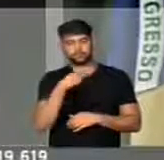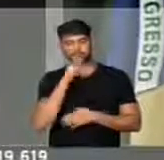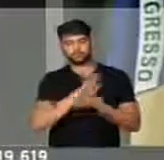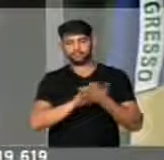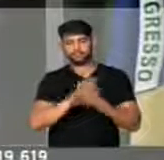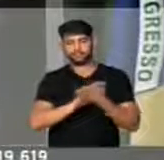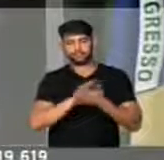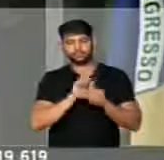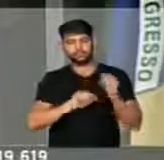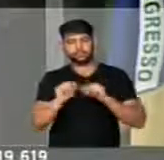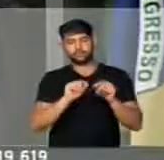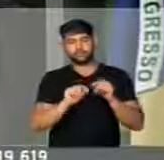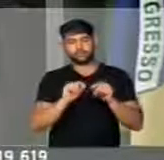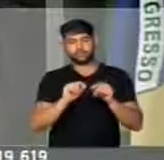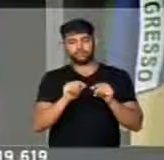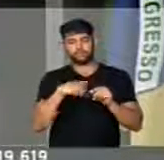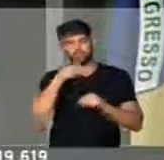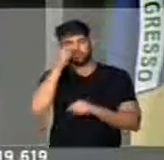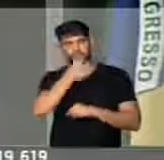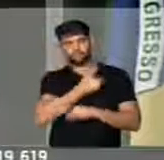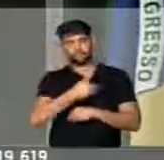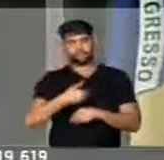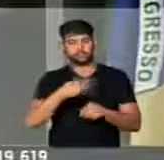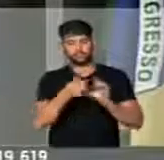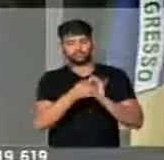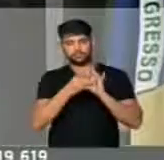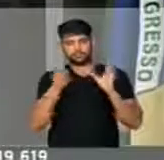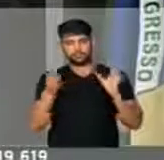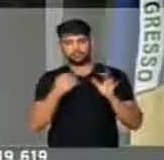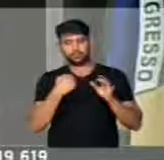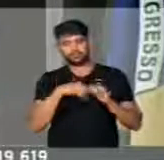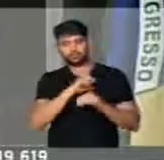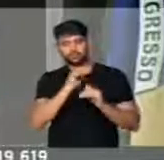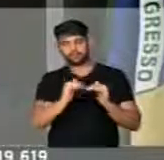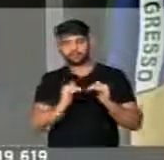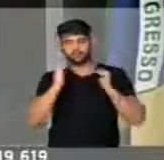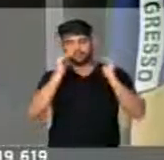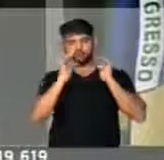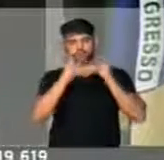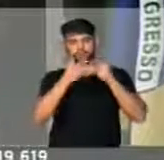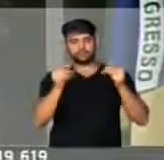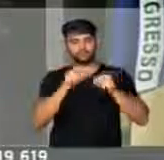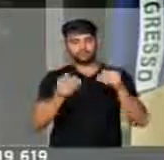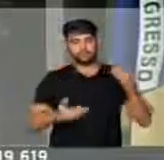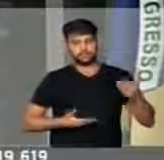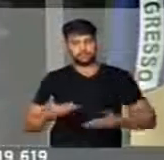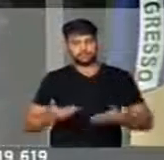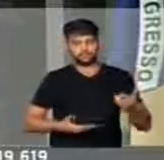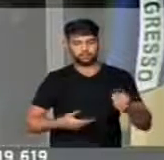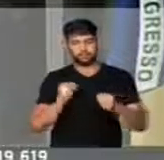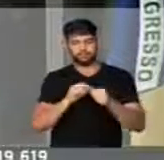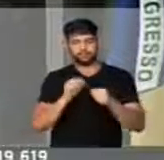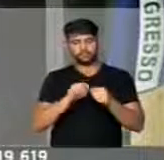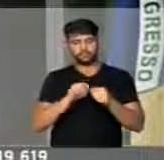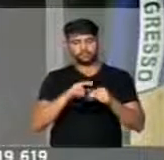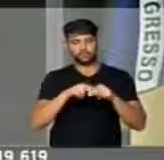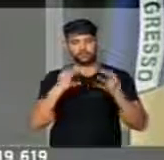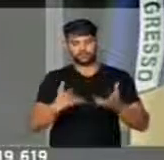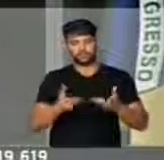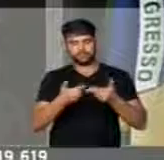dúvida que a intenção do governo é permitir que, acima de tudo, o serviço prestado ele seja de